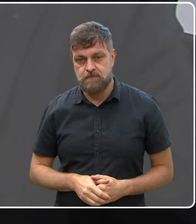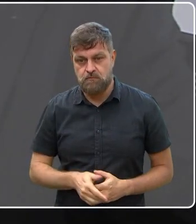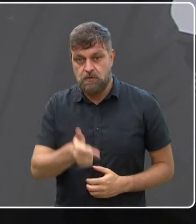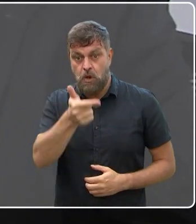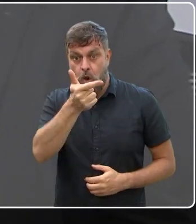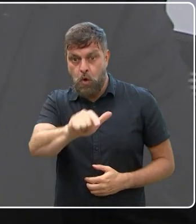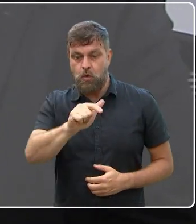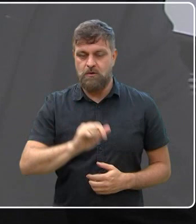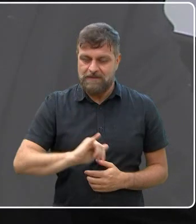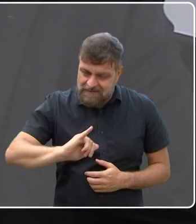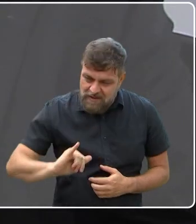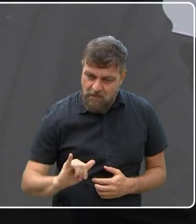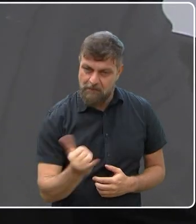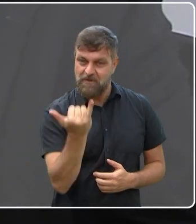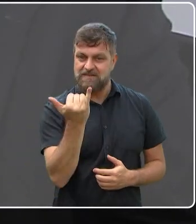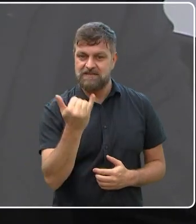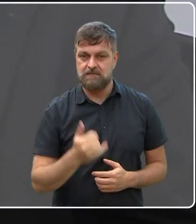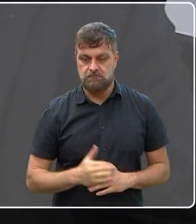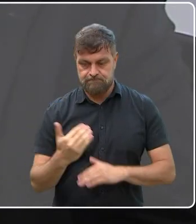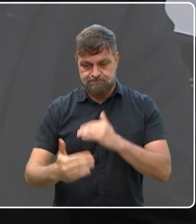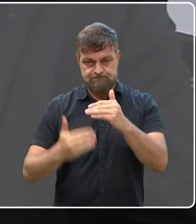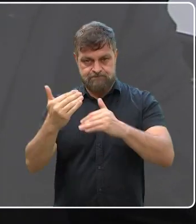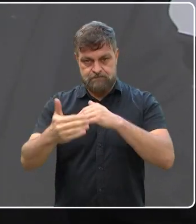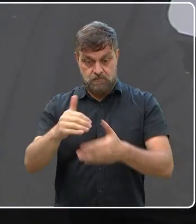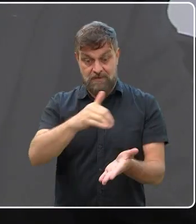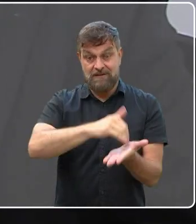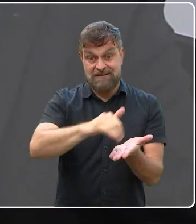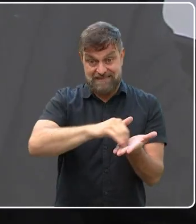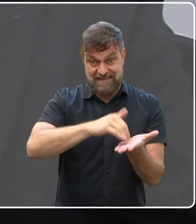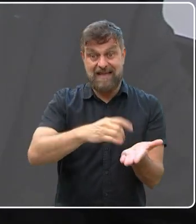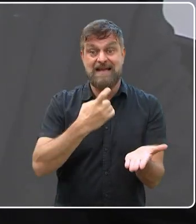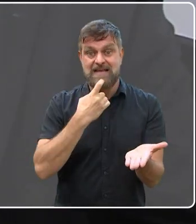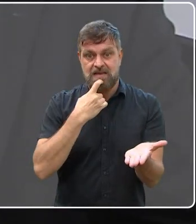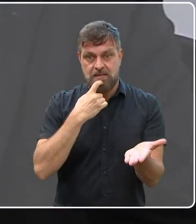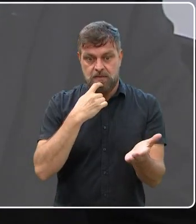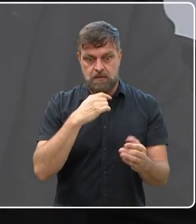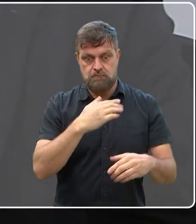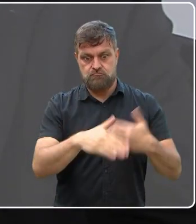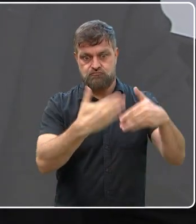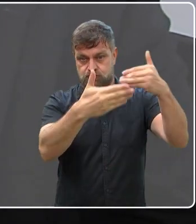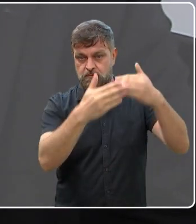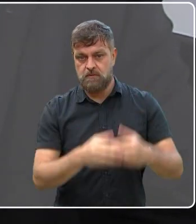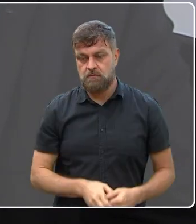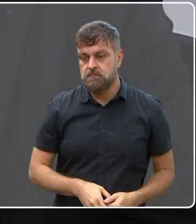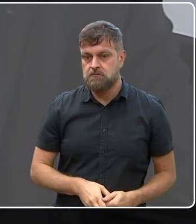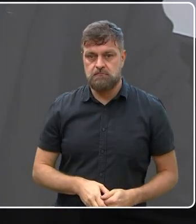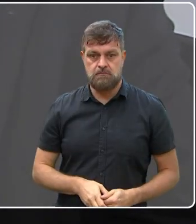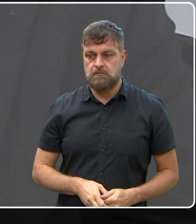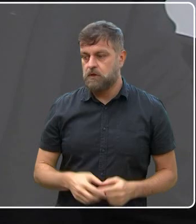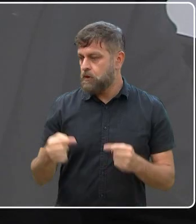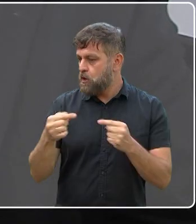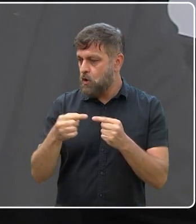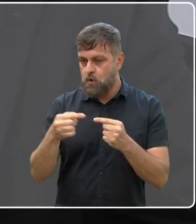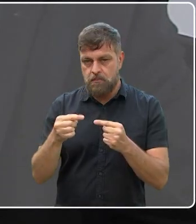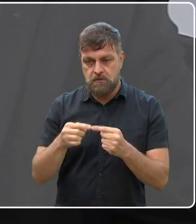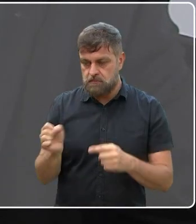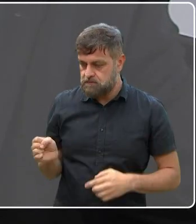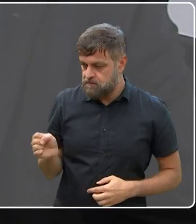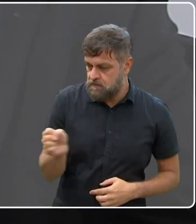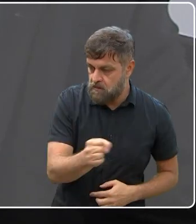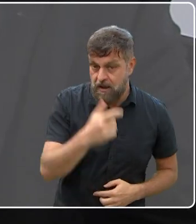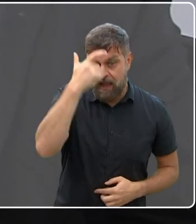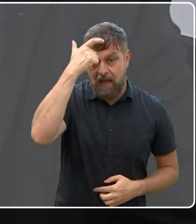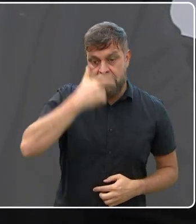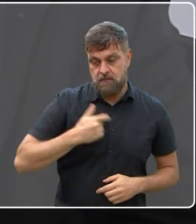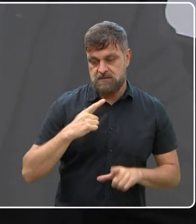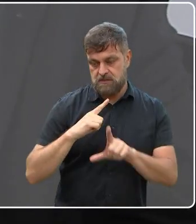outra oportunidade, né, no crescimento do escritório aqui em Campinas. E não deu outra, eu acabei